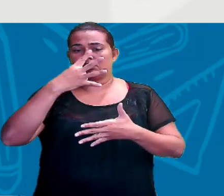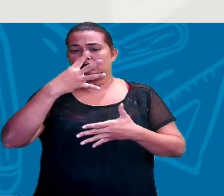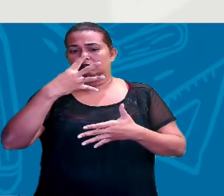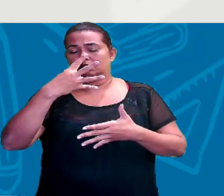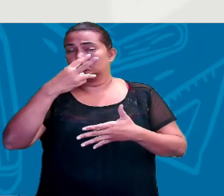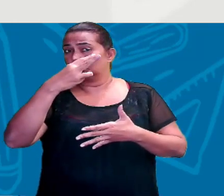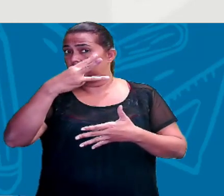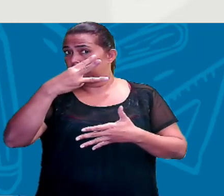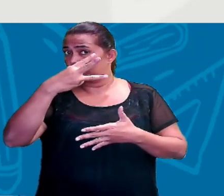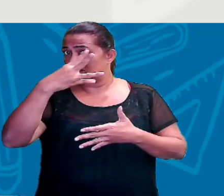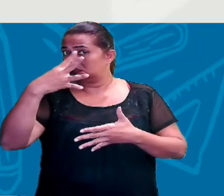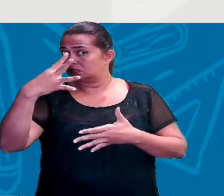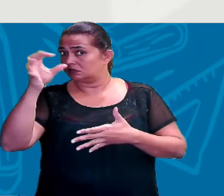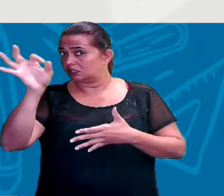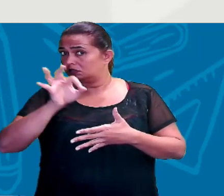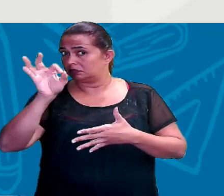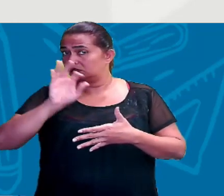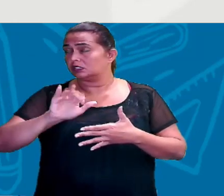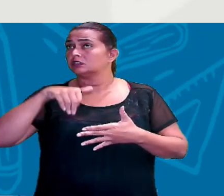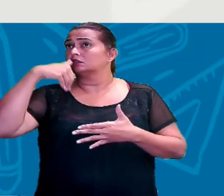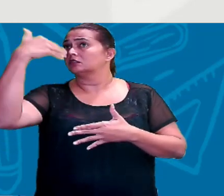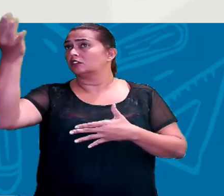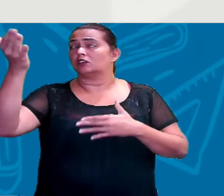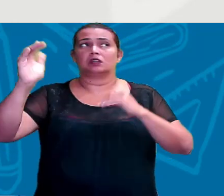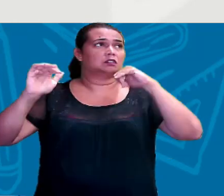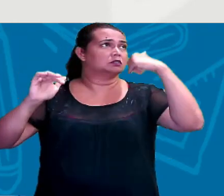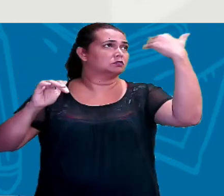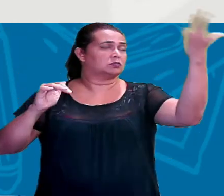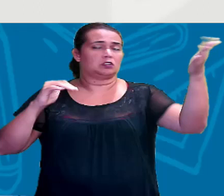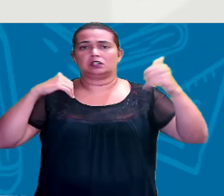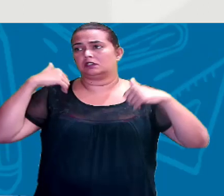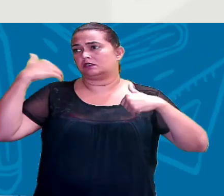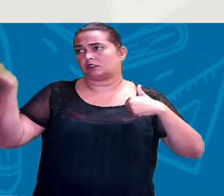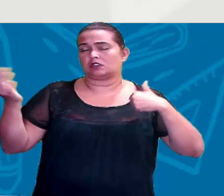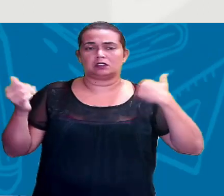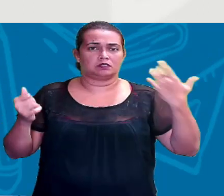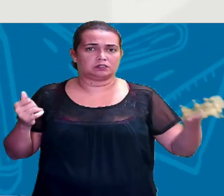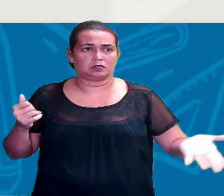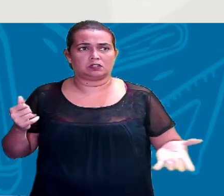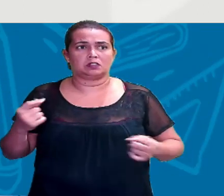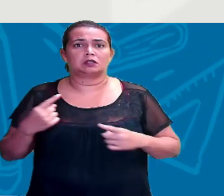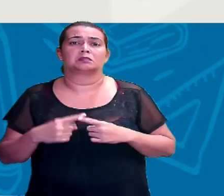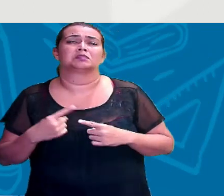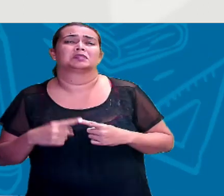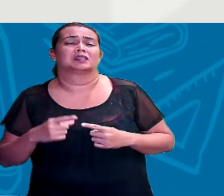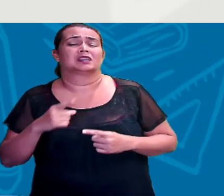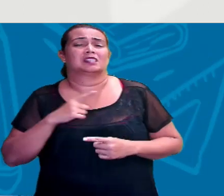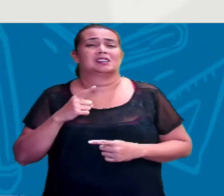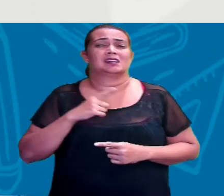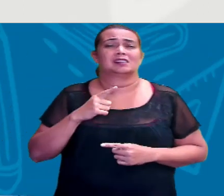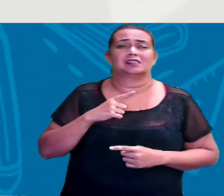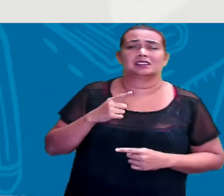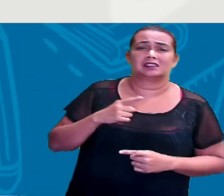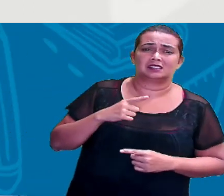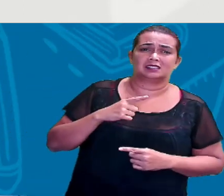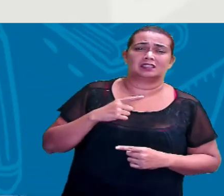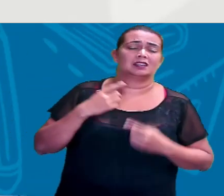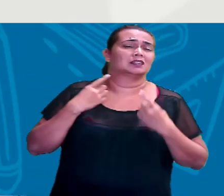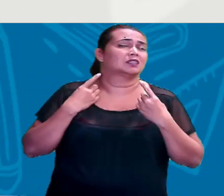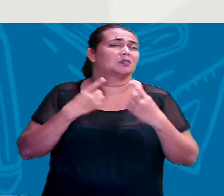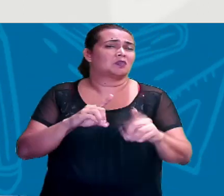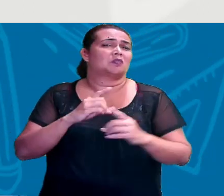migrações extra-regionais. Por quê? Porque há um grande sentimento de xenofobia, Há leis de imigração